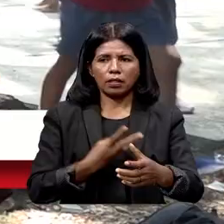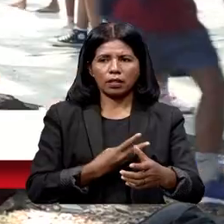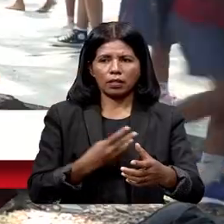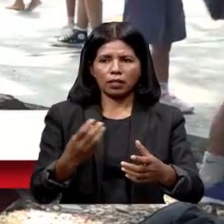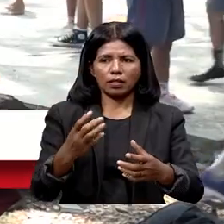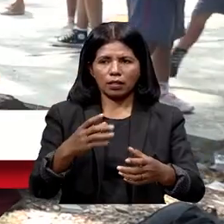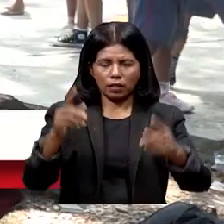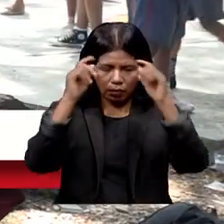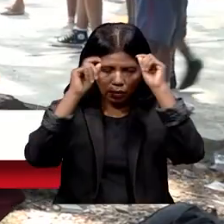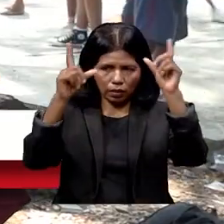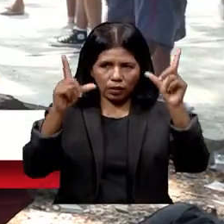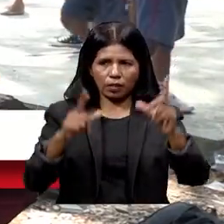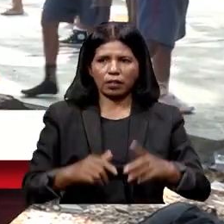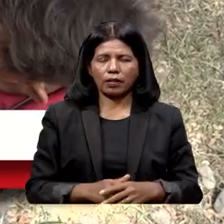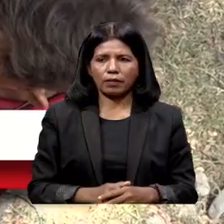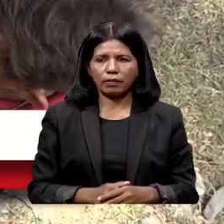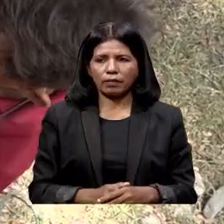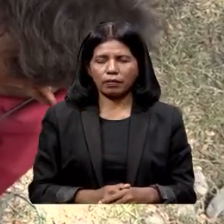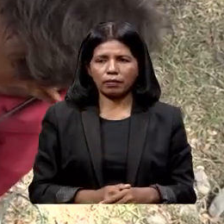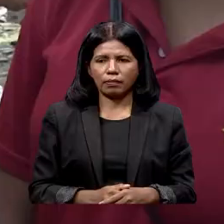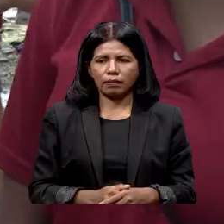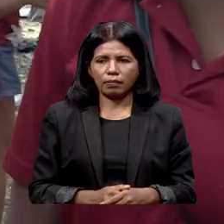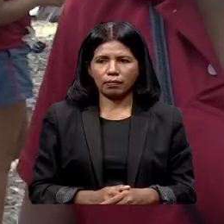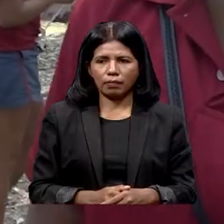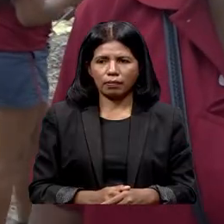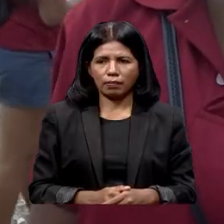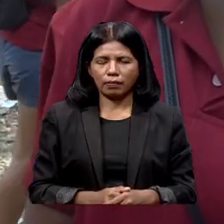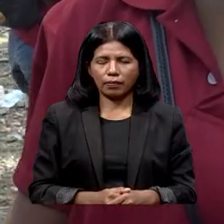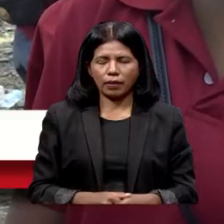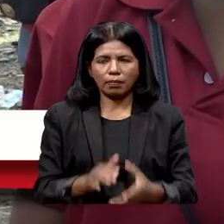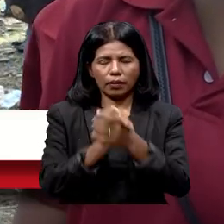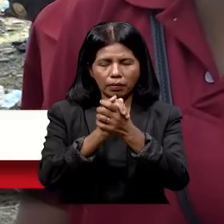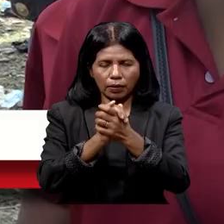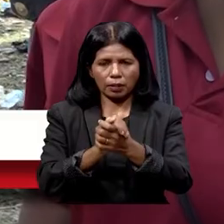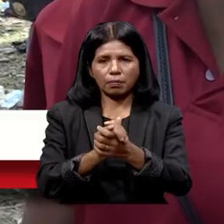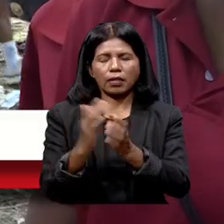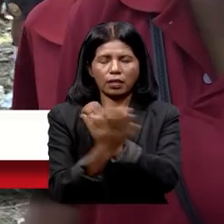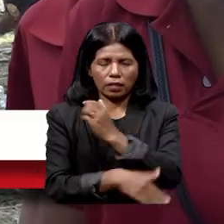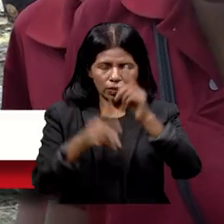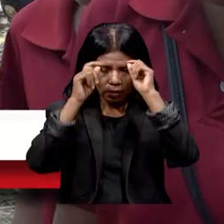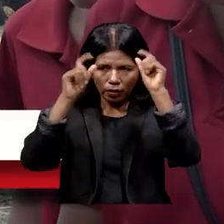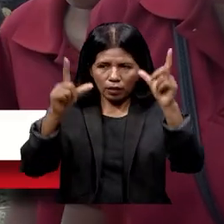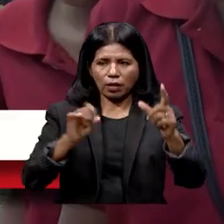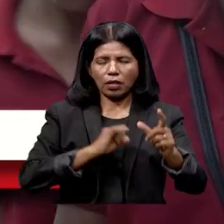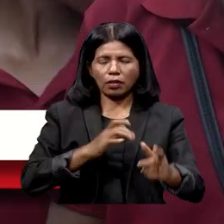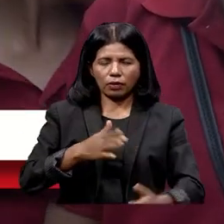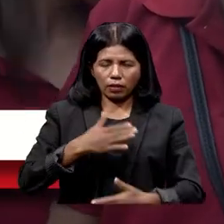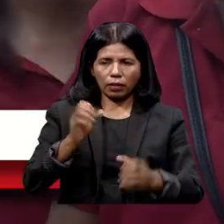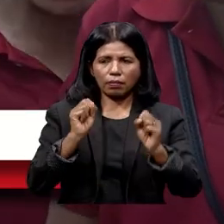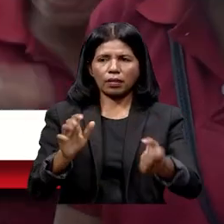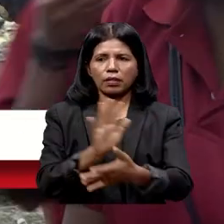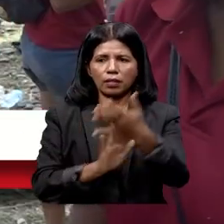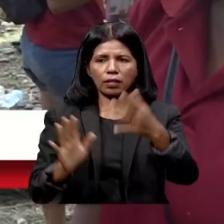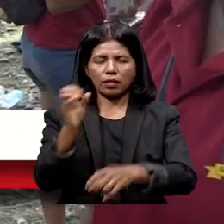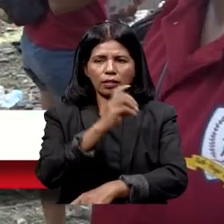Independência ba Rai Doben Timor Leste. Parabéns Rai Timor Leste. Ao contente ves bele celebra